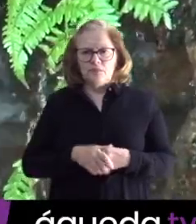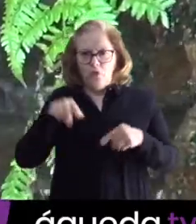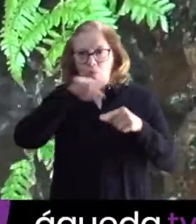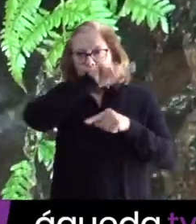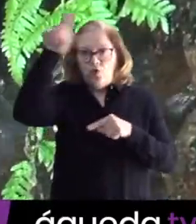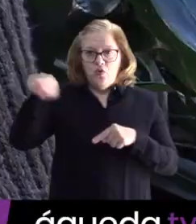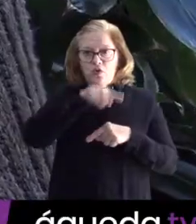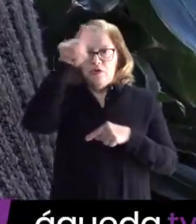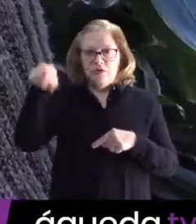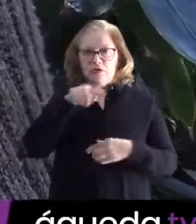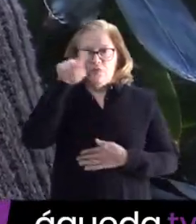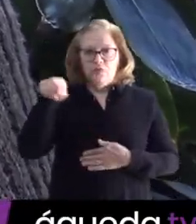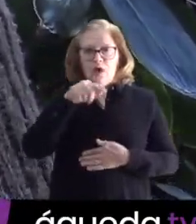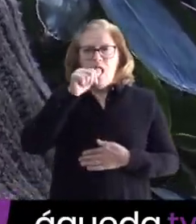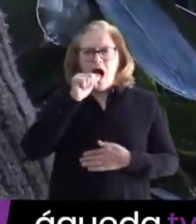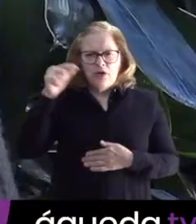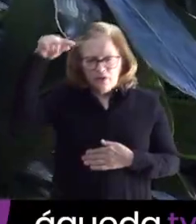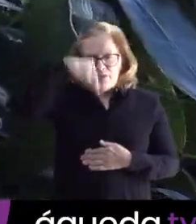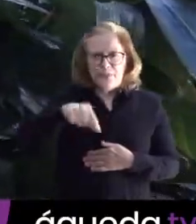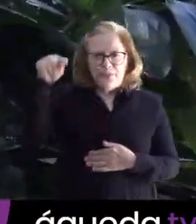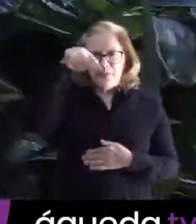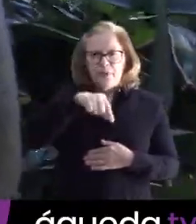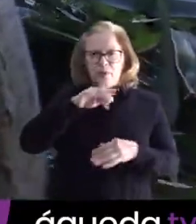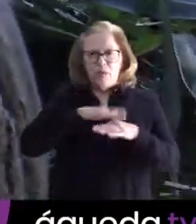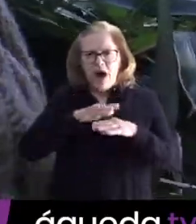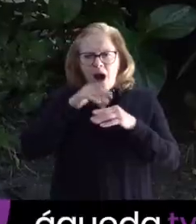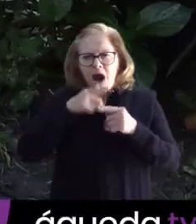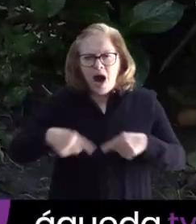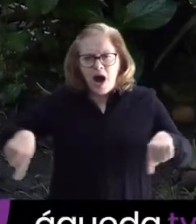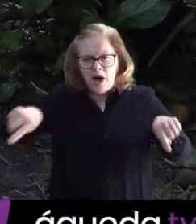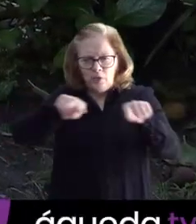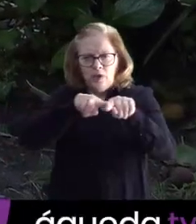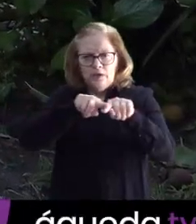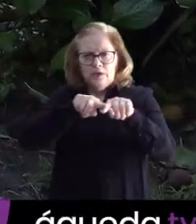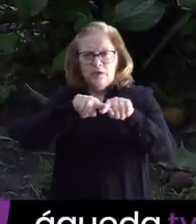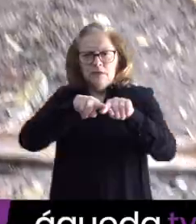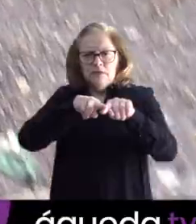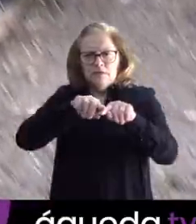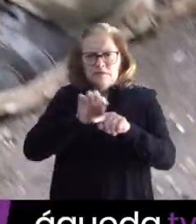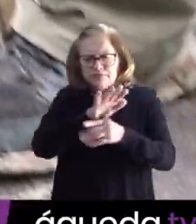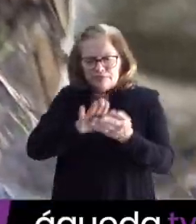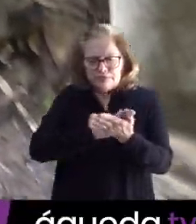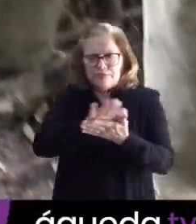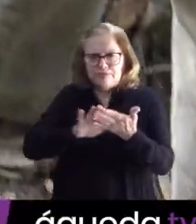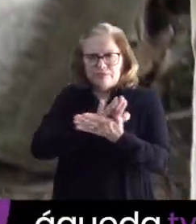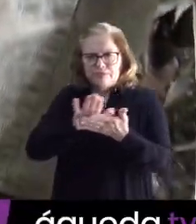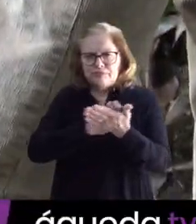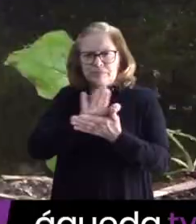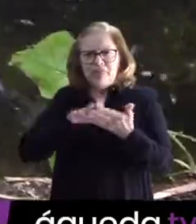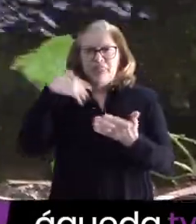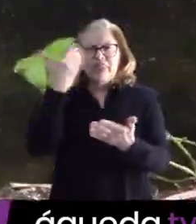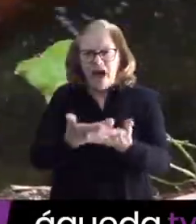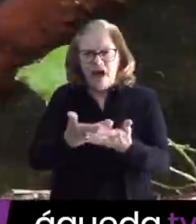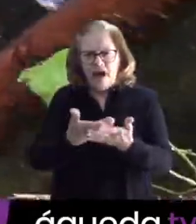Os moinhos de represa, pois trata-se de uma represa, uma massa e um dique, que é o que